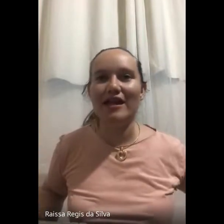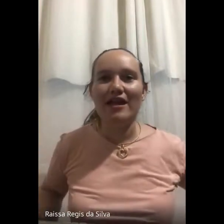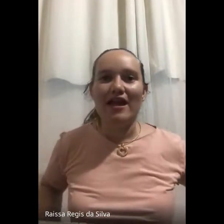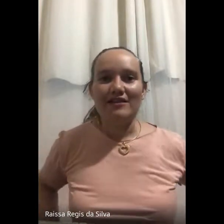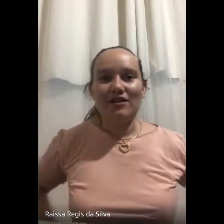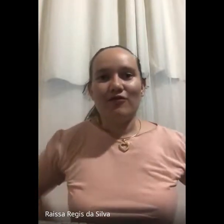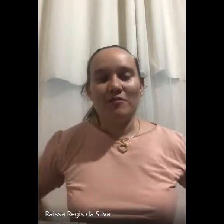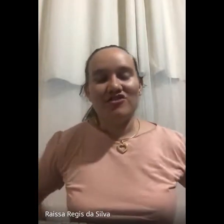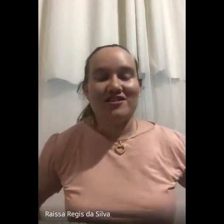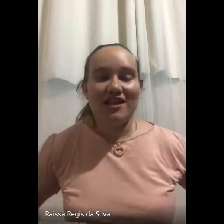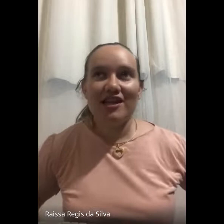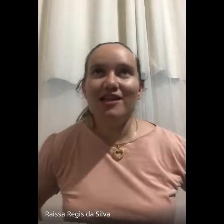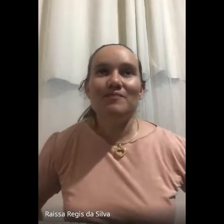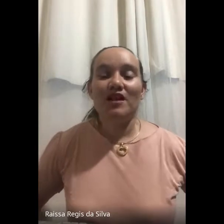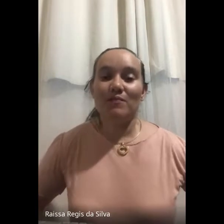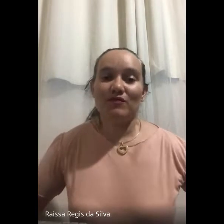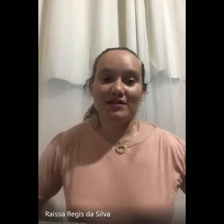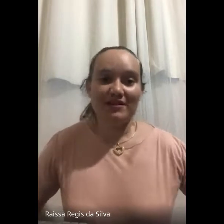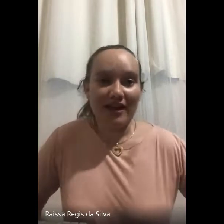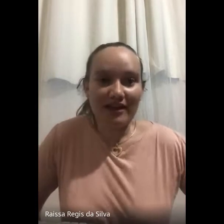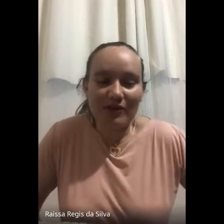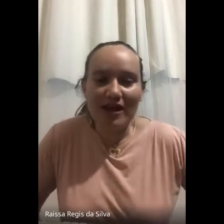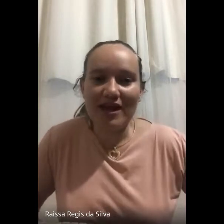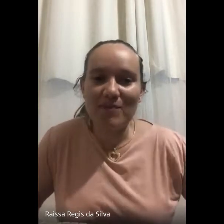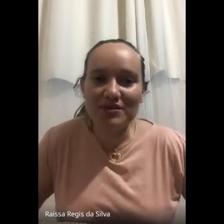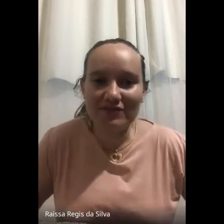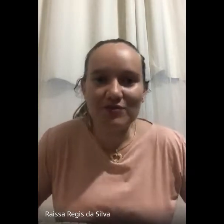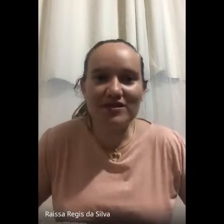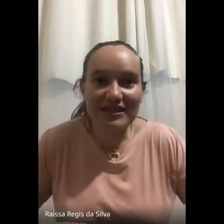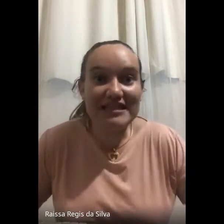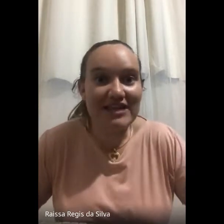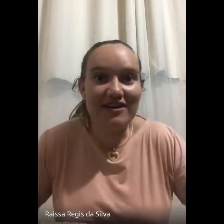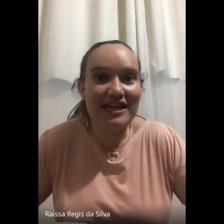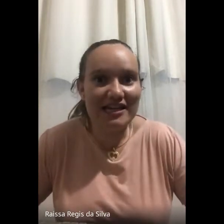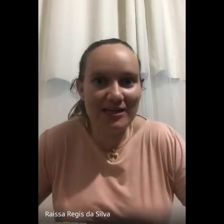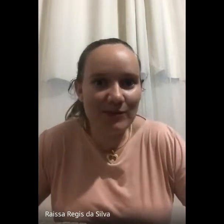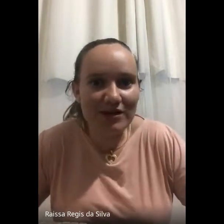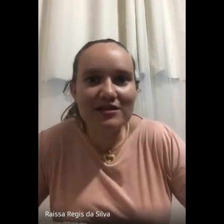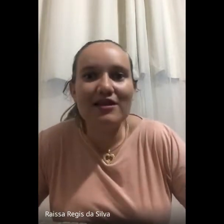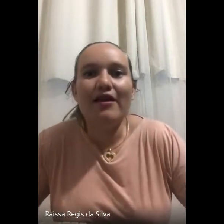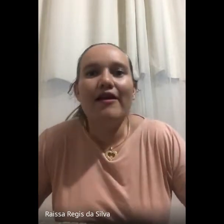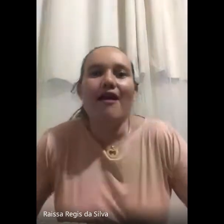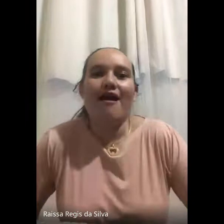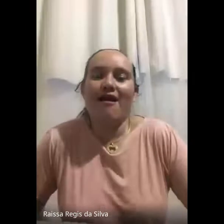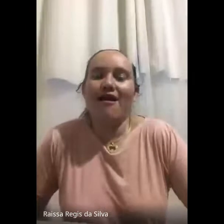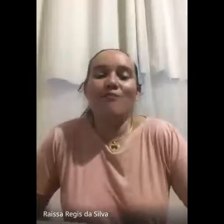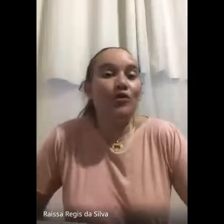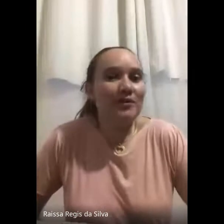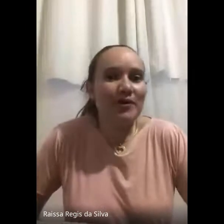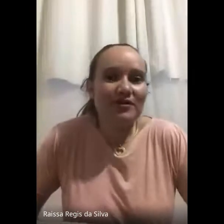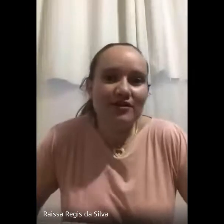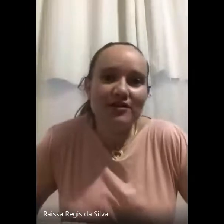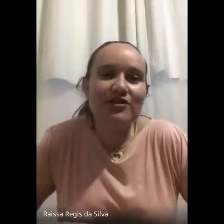aprender essa forma de escrita, que para vocês entendam, né? Que é possível, sim, escrever em Libras. É